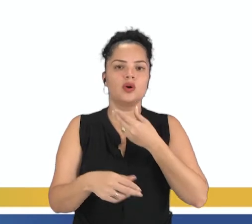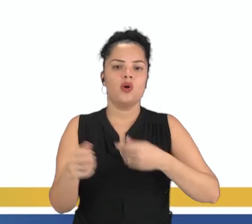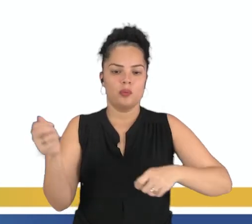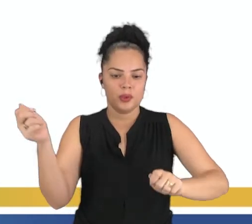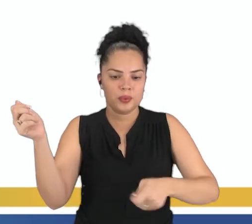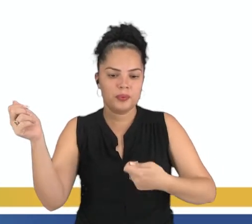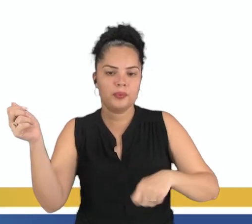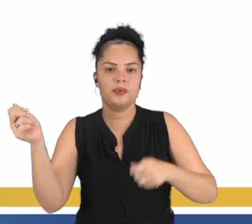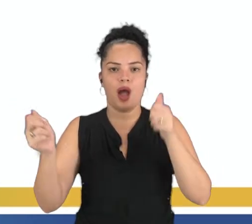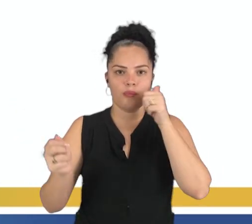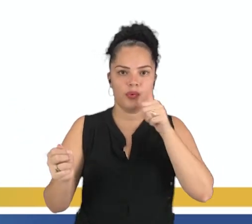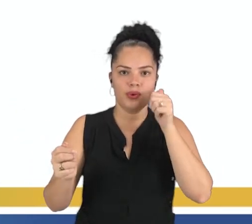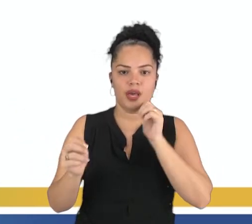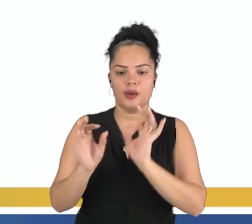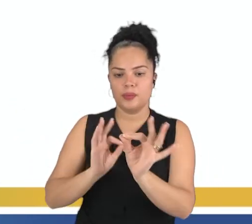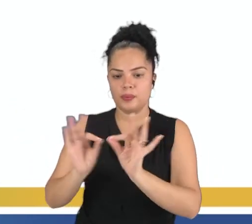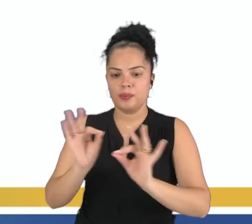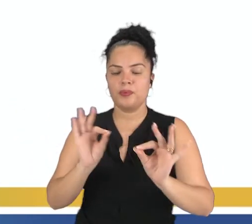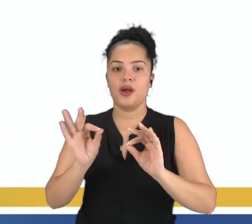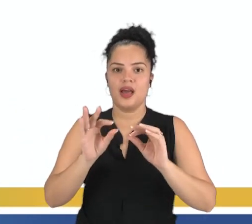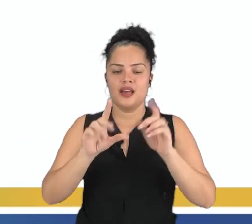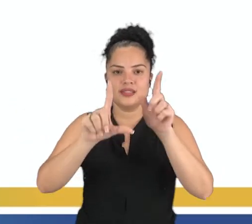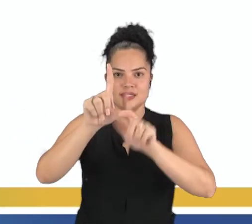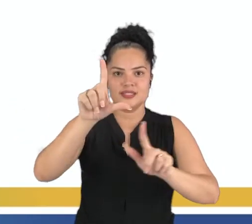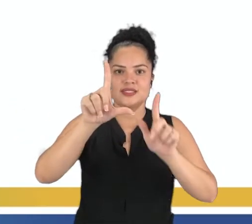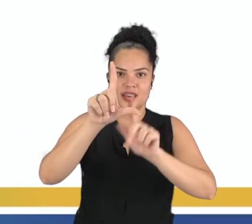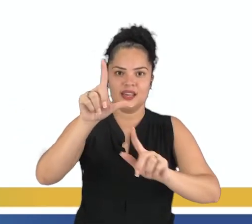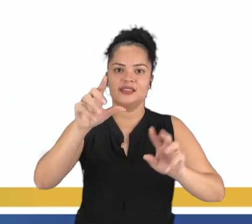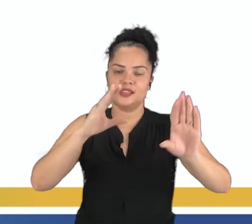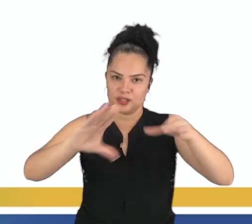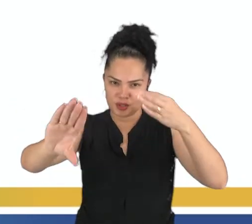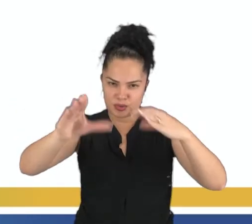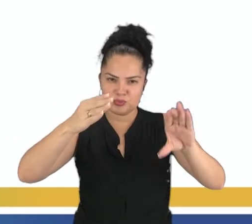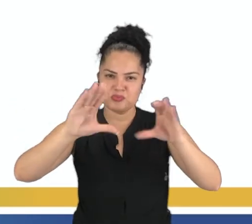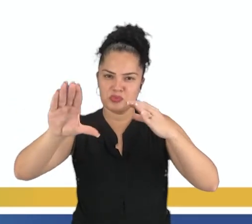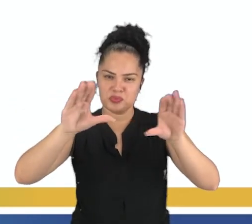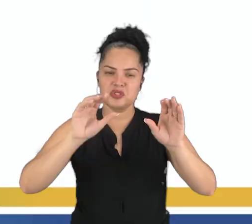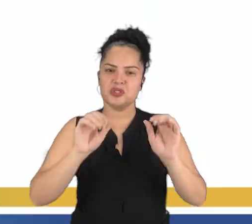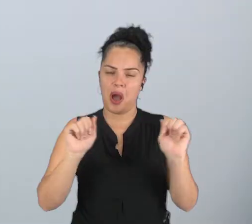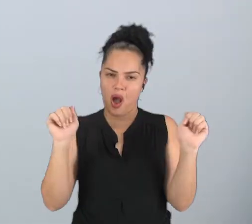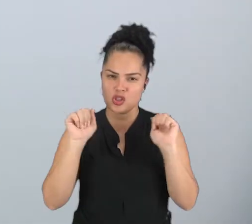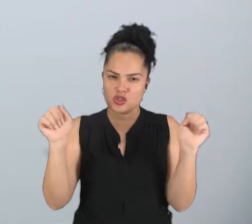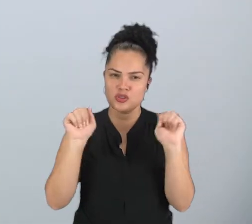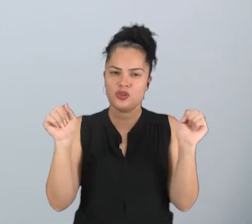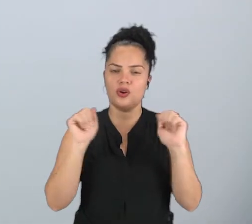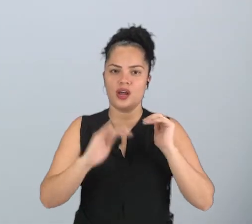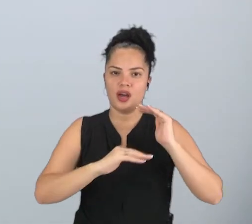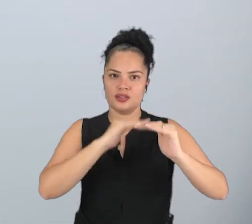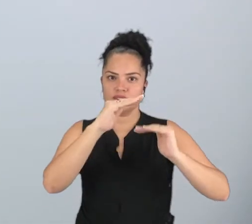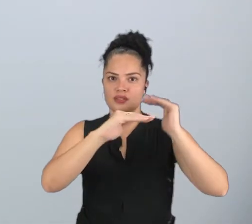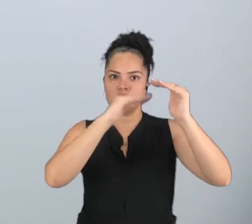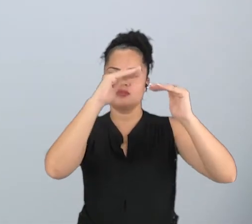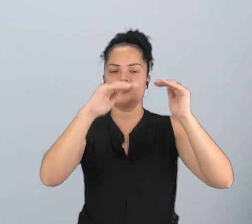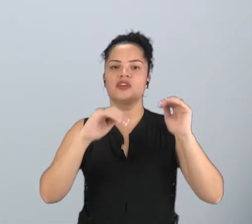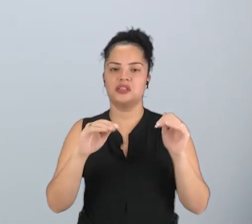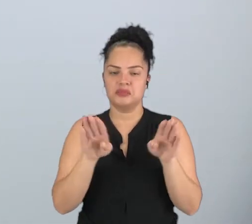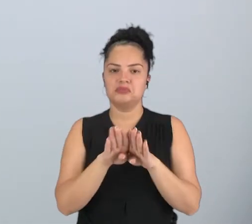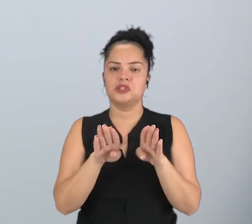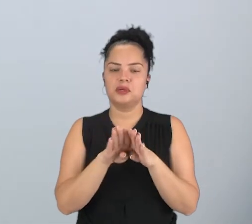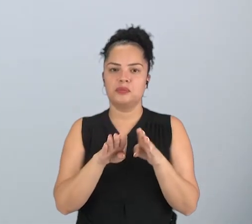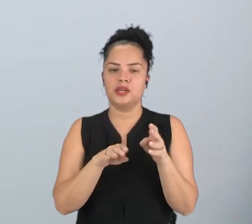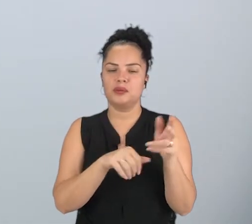Chiquinha Gonzaga adoraram esse tipo de dança e desenvolveram muito bem essa dança, né? Gravaram